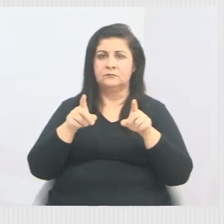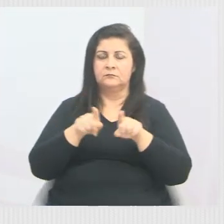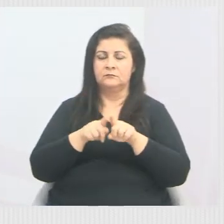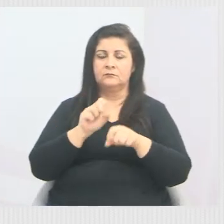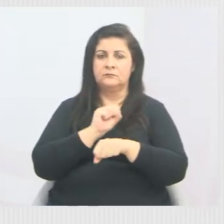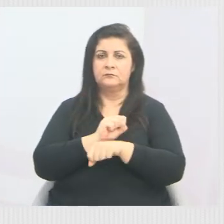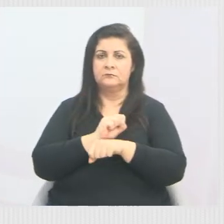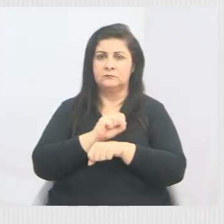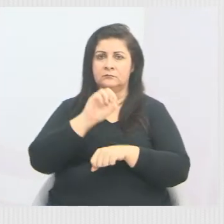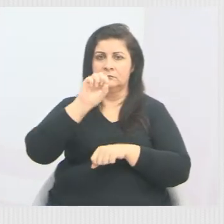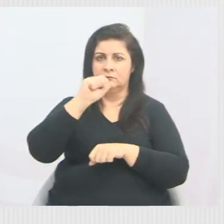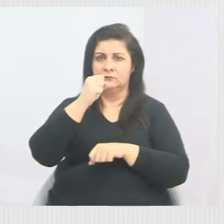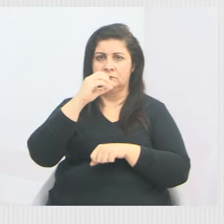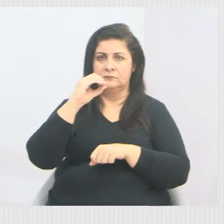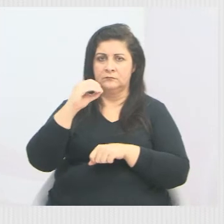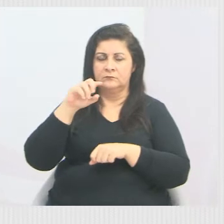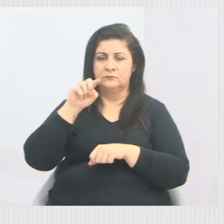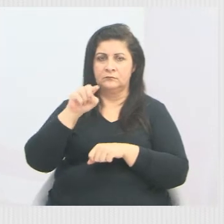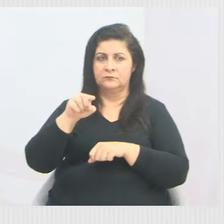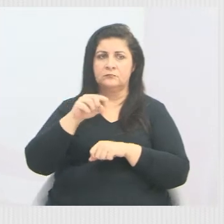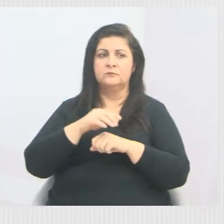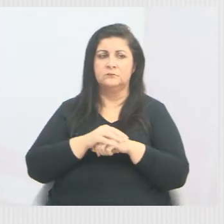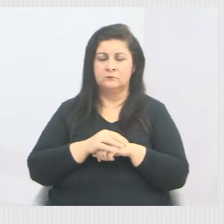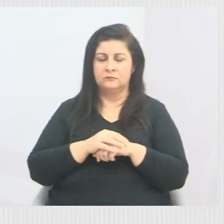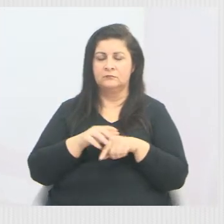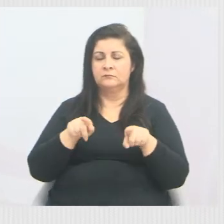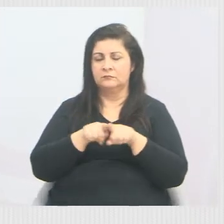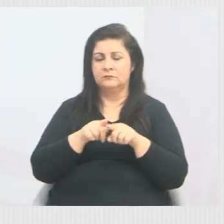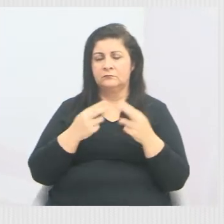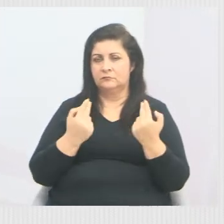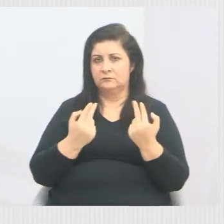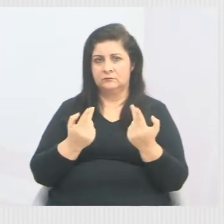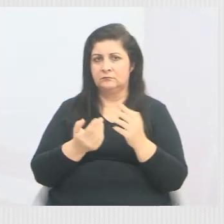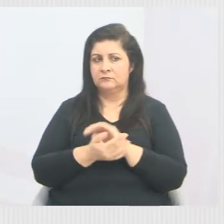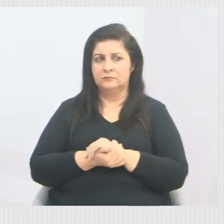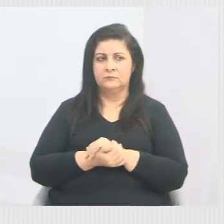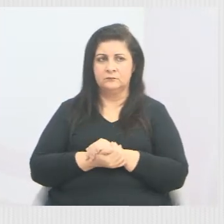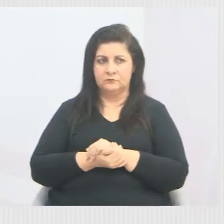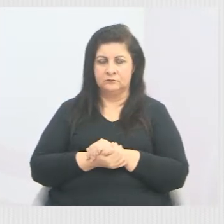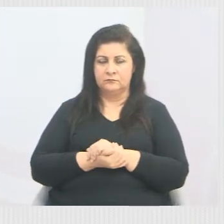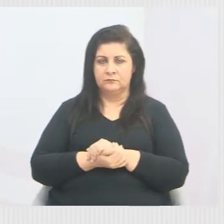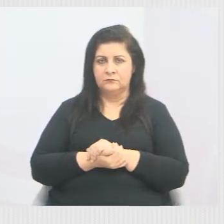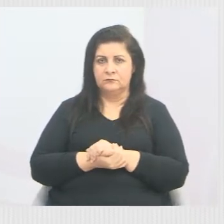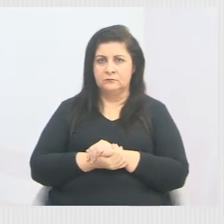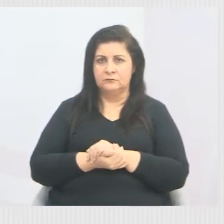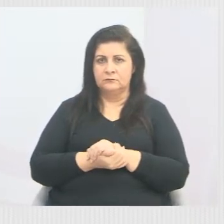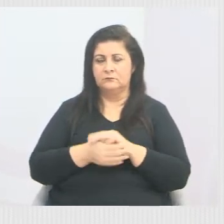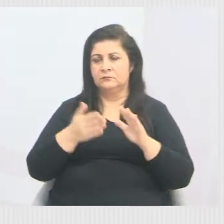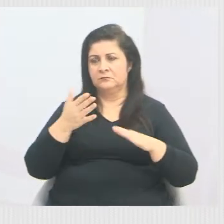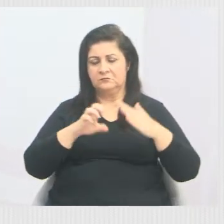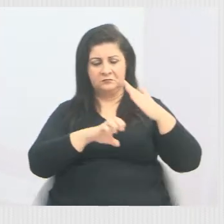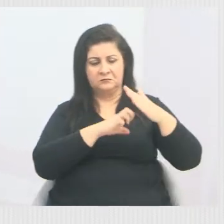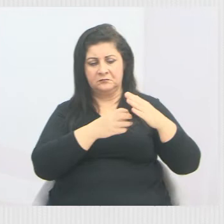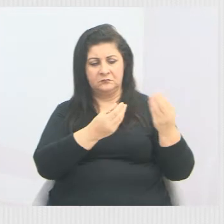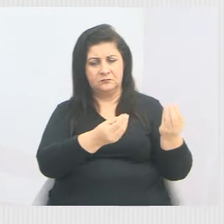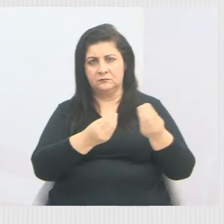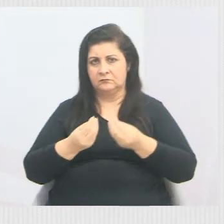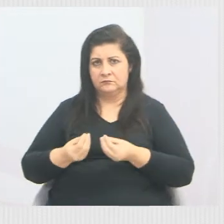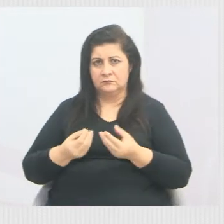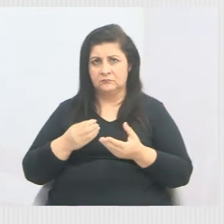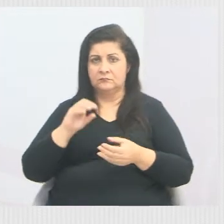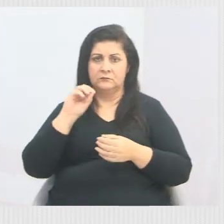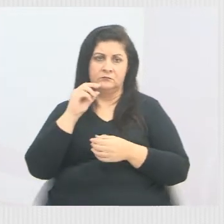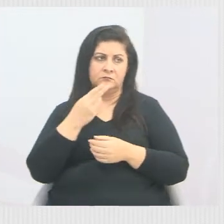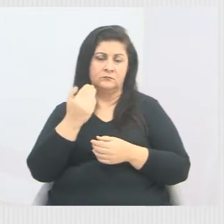aguardando 80.746, também deve estar na mesma condição. Ou o serviço ainda não foi prestado, ou o material ainda não